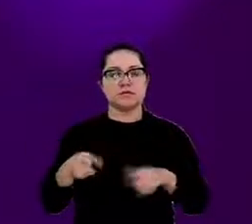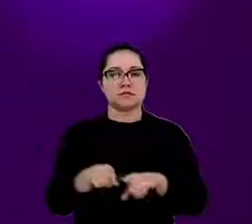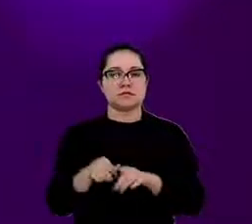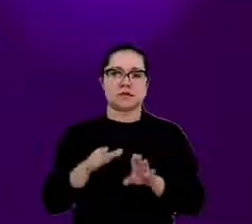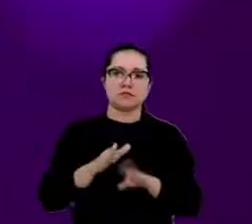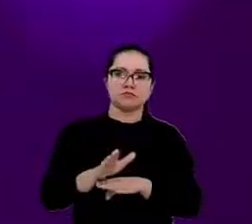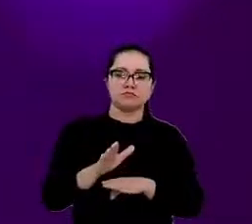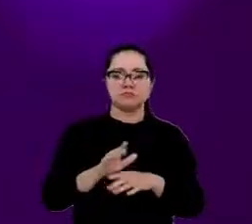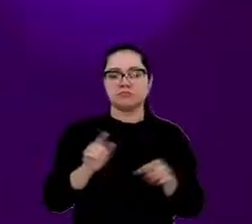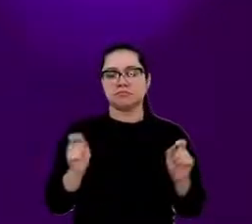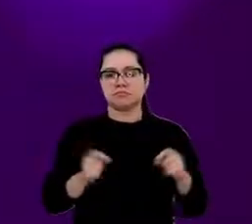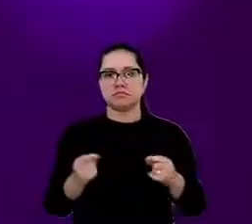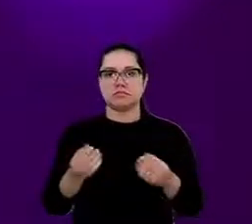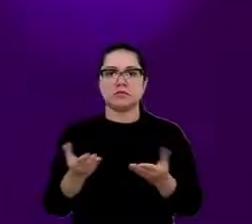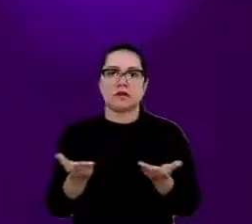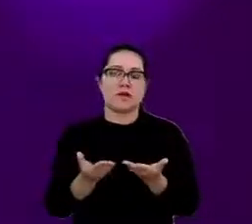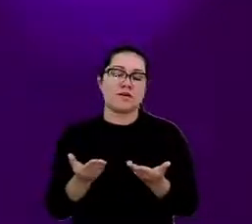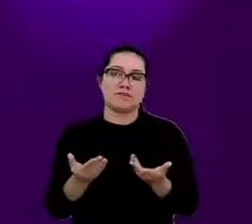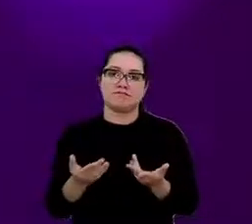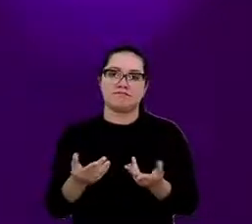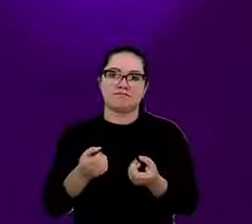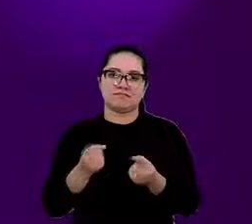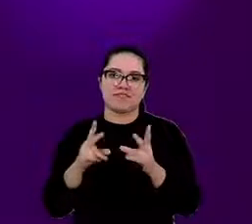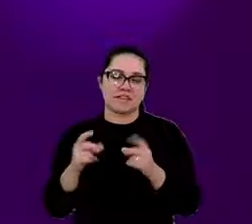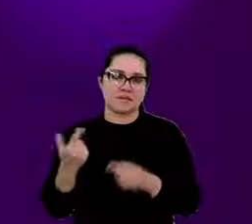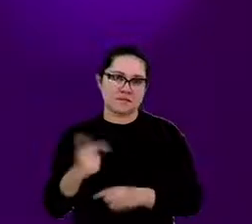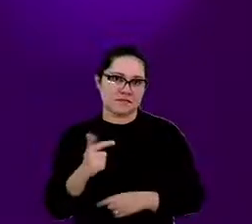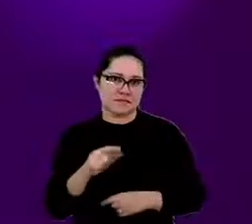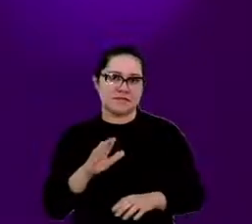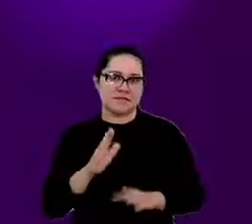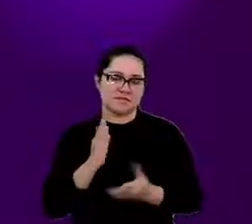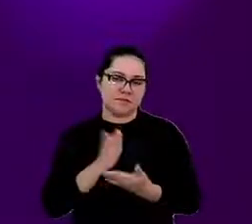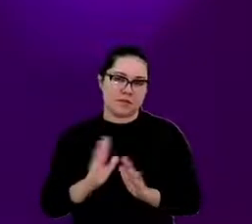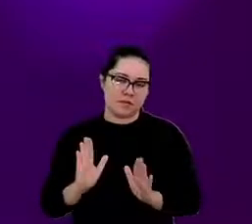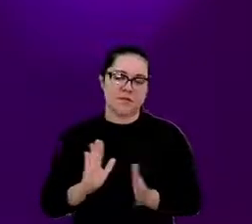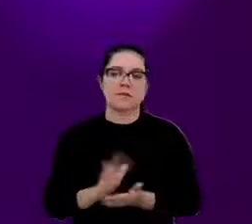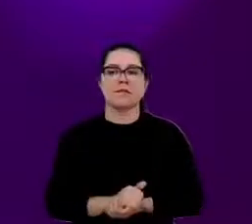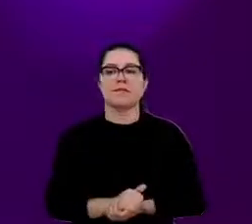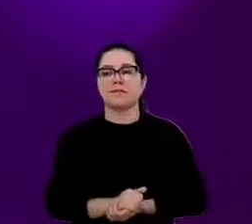fora do mercado no momento, e também para identificar o mecanismo da falência do stent.